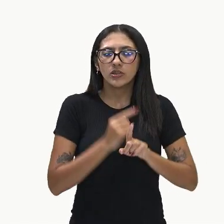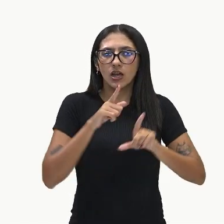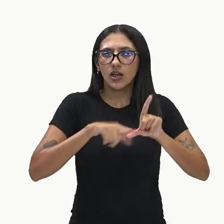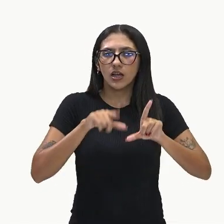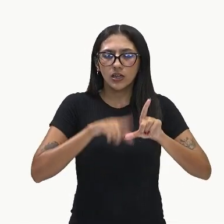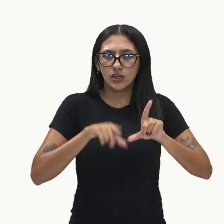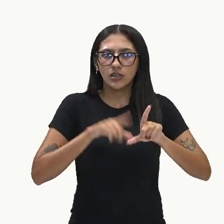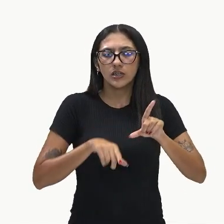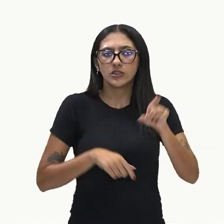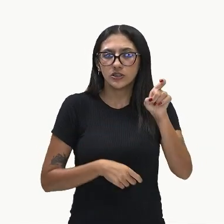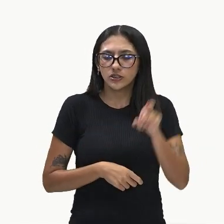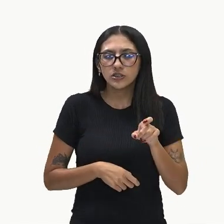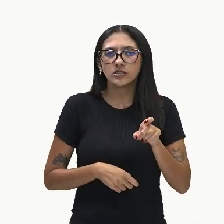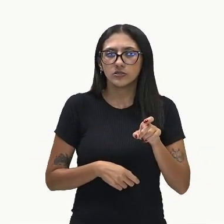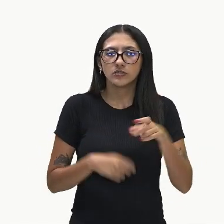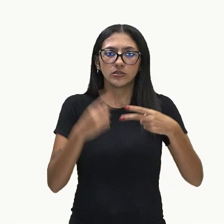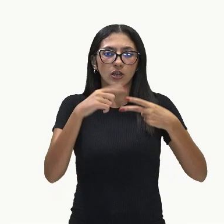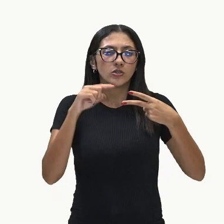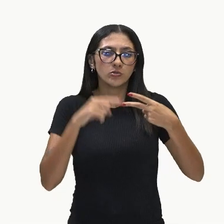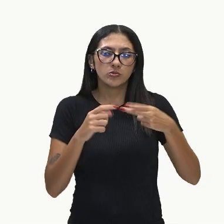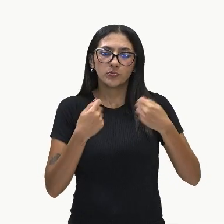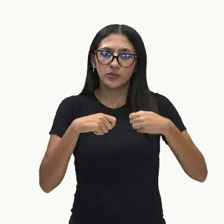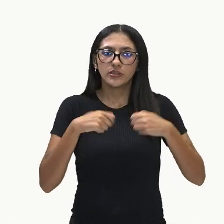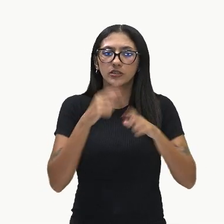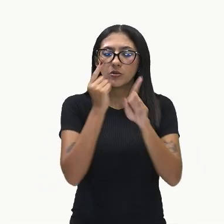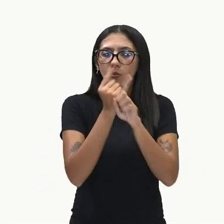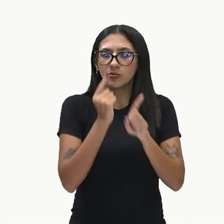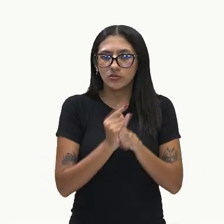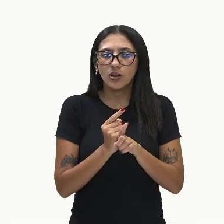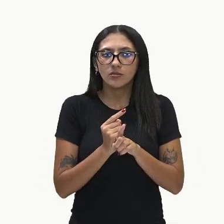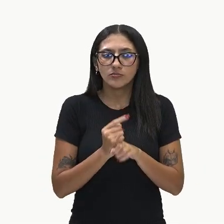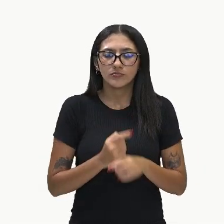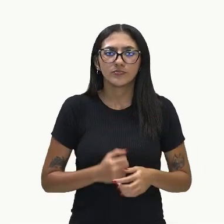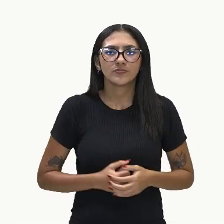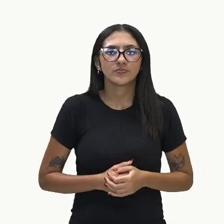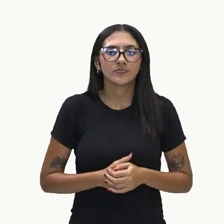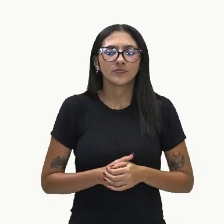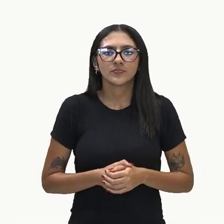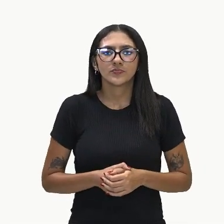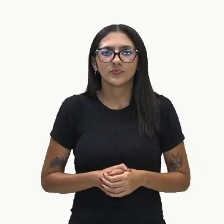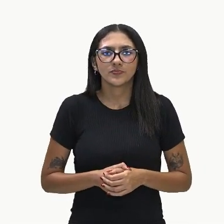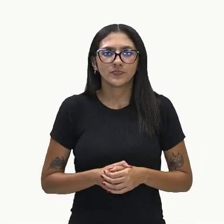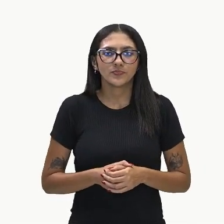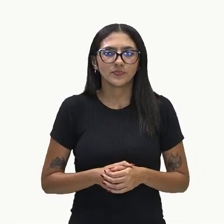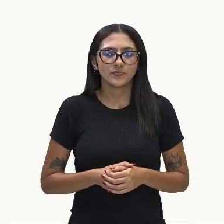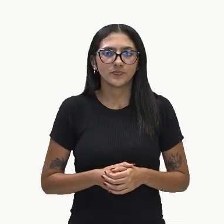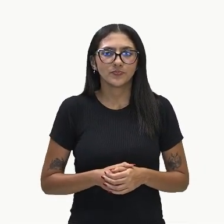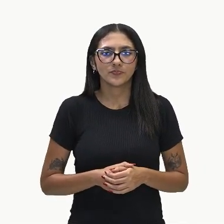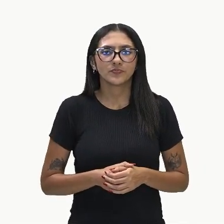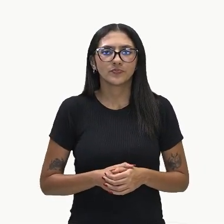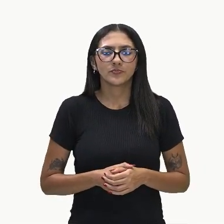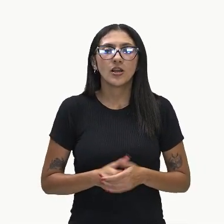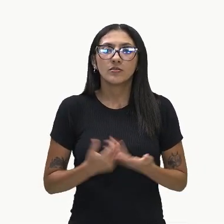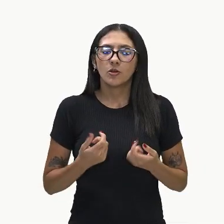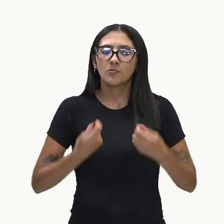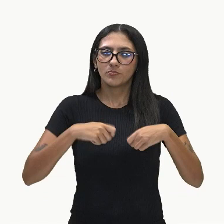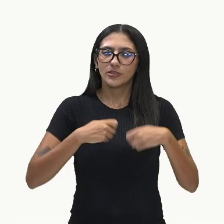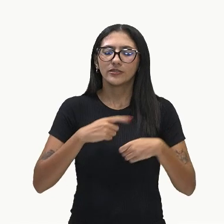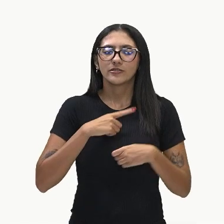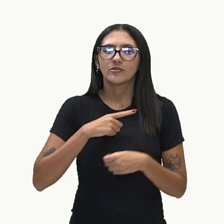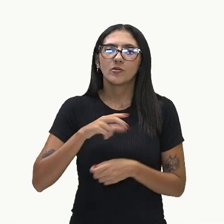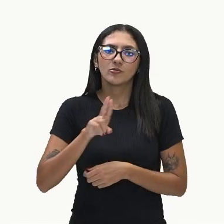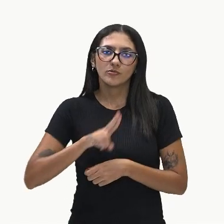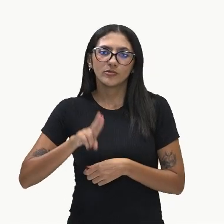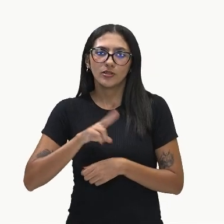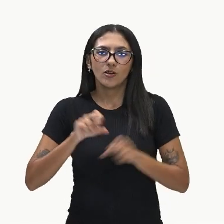resolver, né, diretamente. Uma de cada vez, aí no caso não tem como. Então, a gente utiliza, né, a nossa